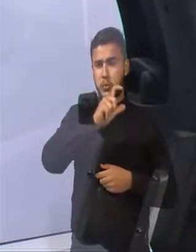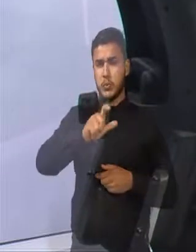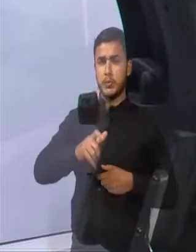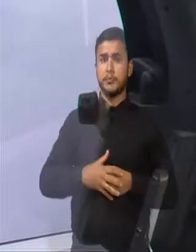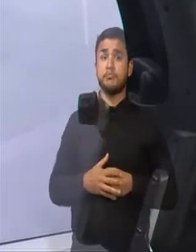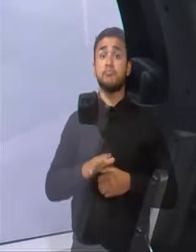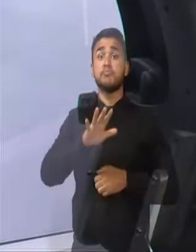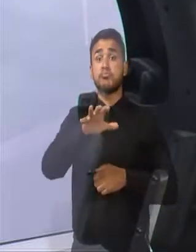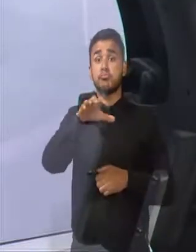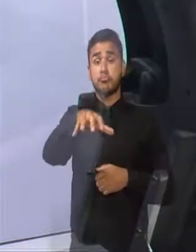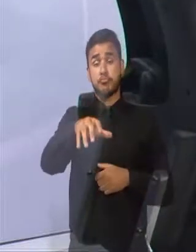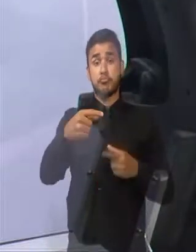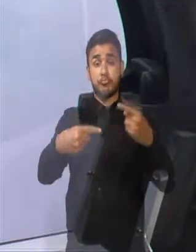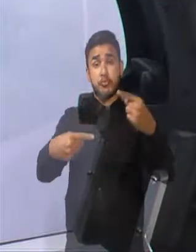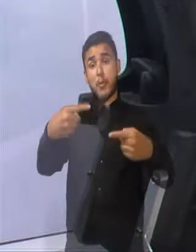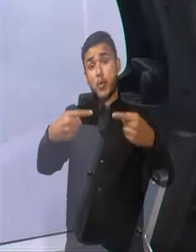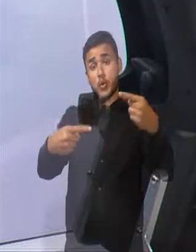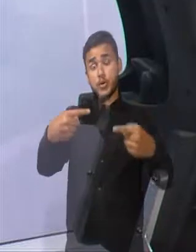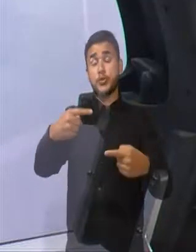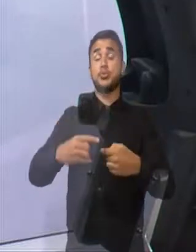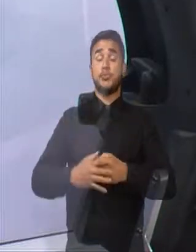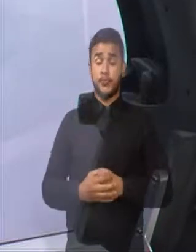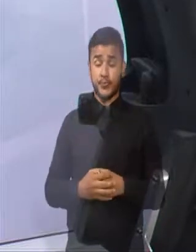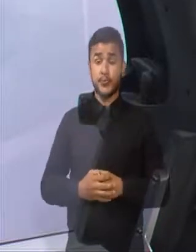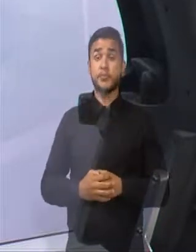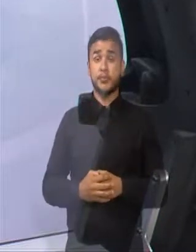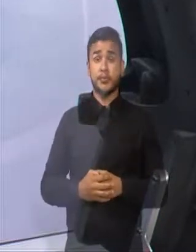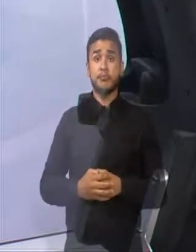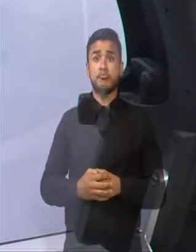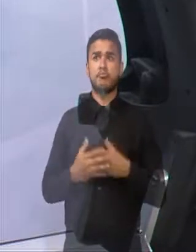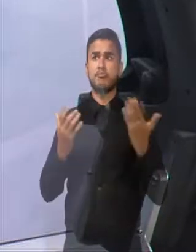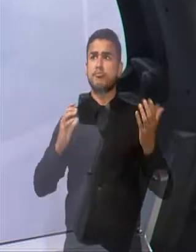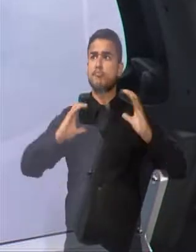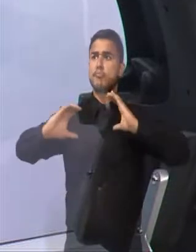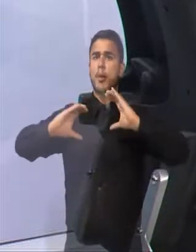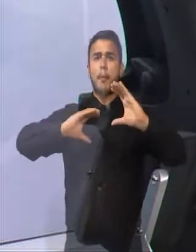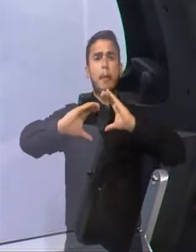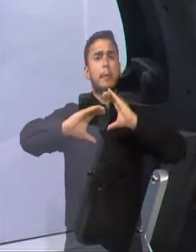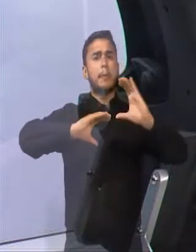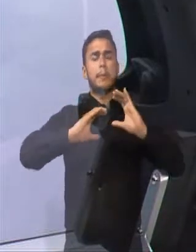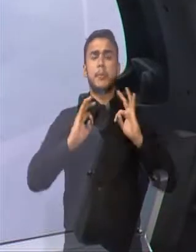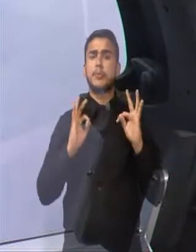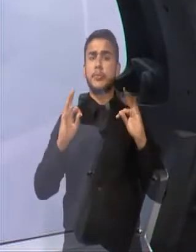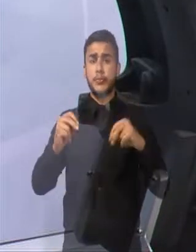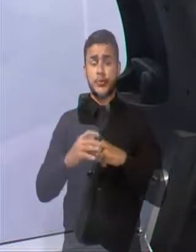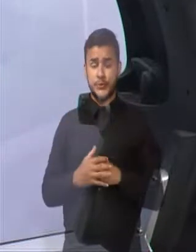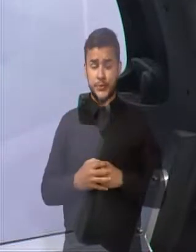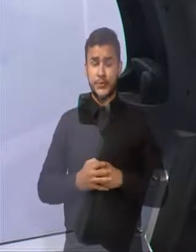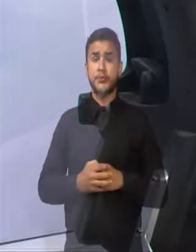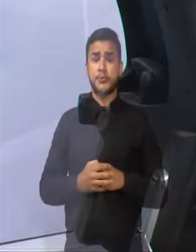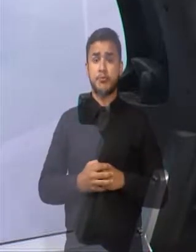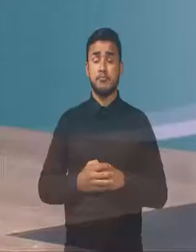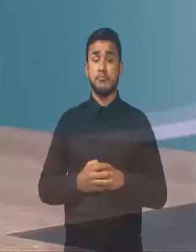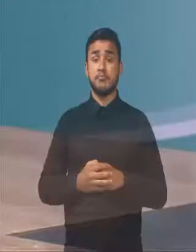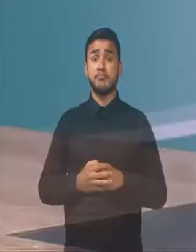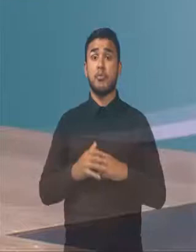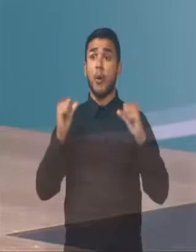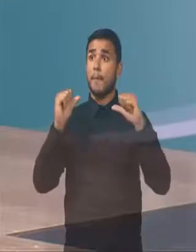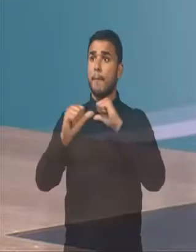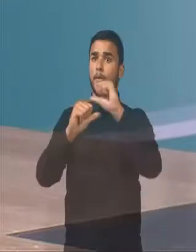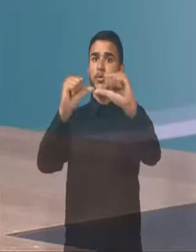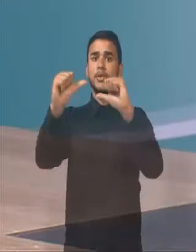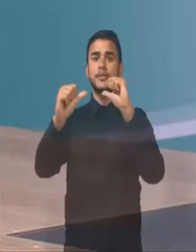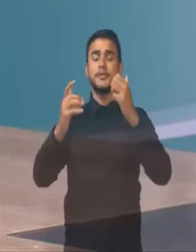na política também, que talvez... Bom, e aí a comunicação está em tudo isso. Grande